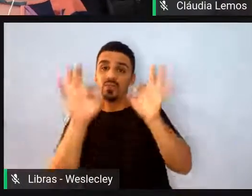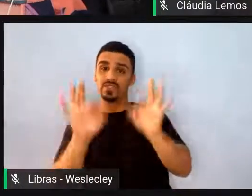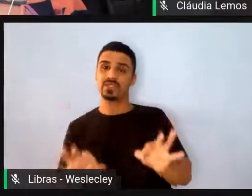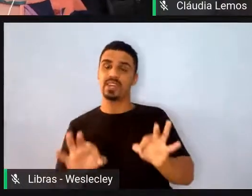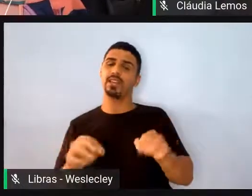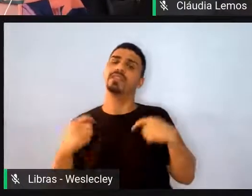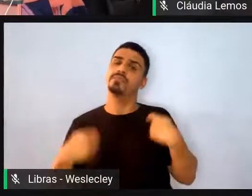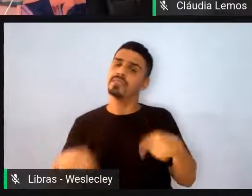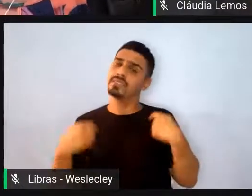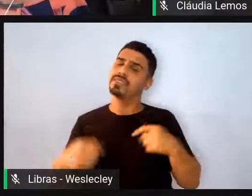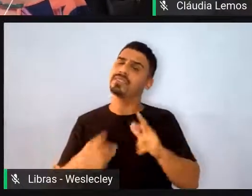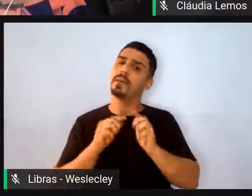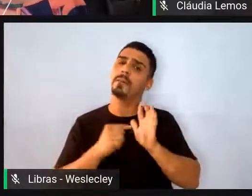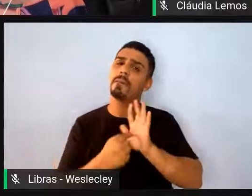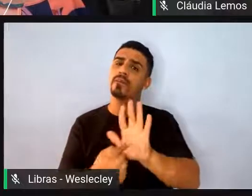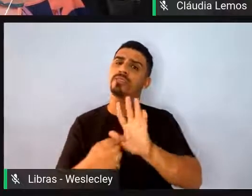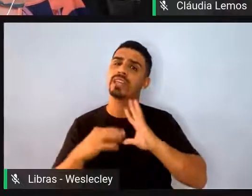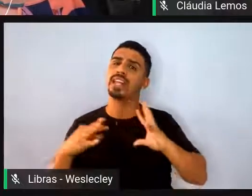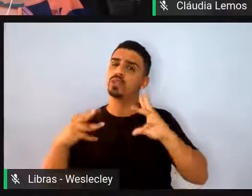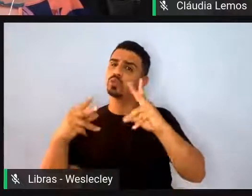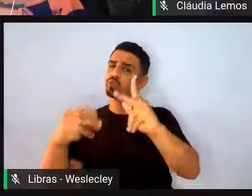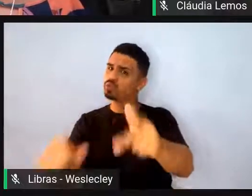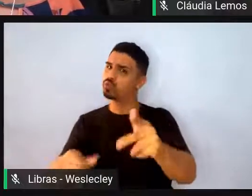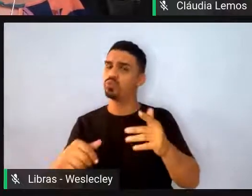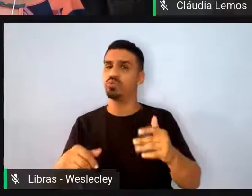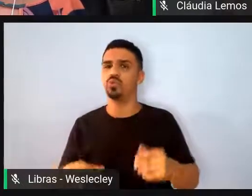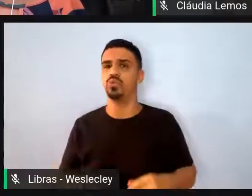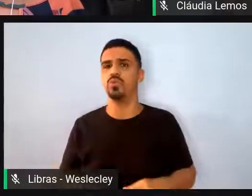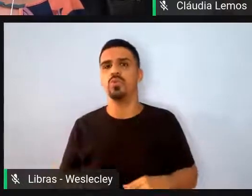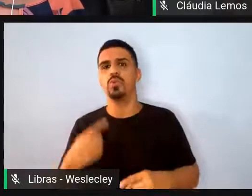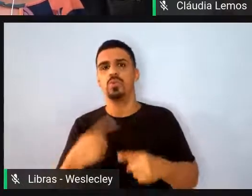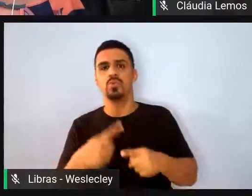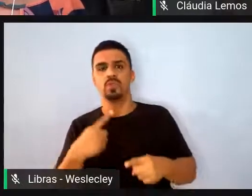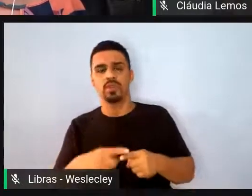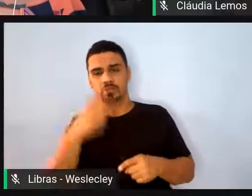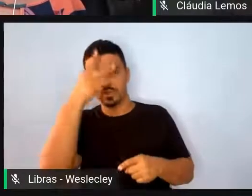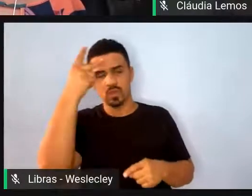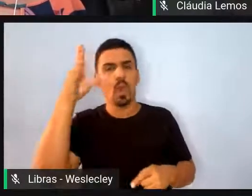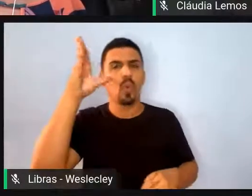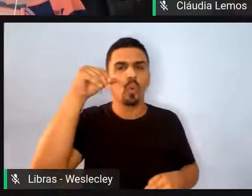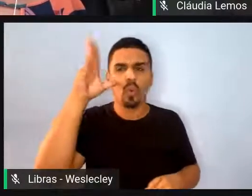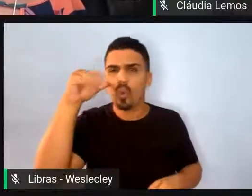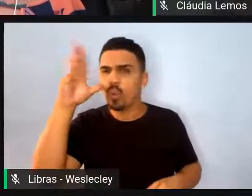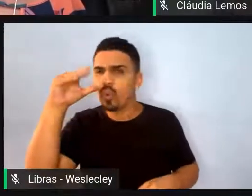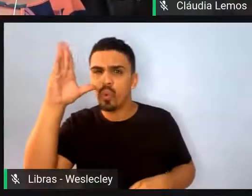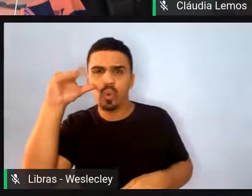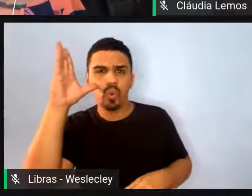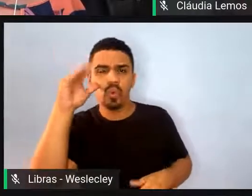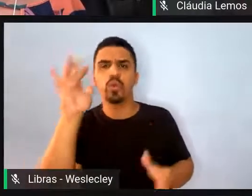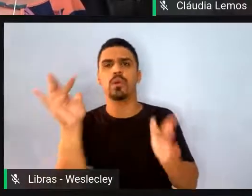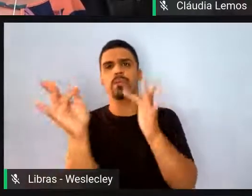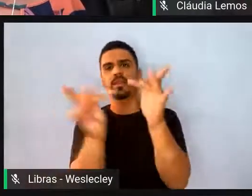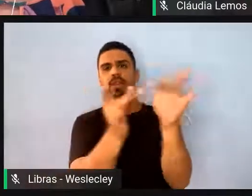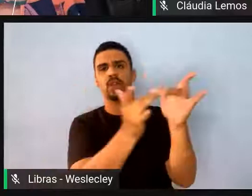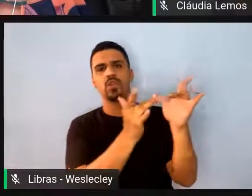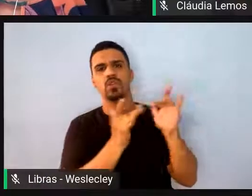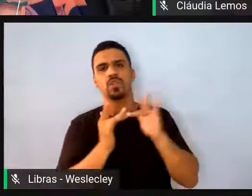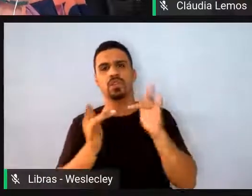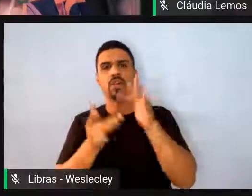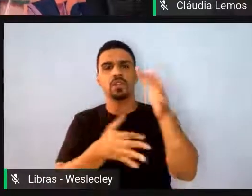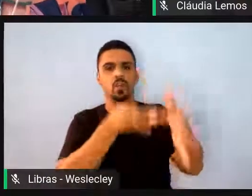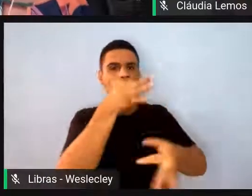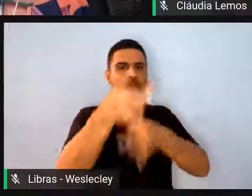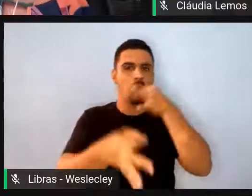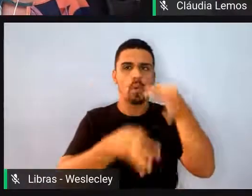sabe? Que as pessoas ficassem com curiosidade de ver a sessão para ter contato com a opinião contrária, nem que seja